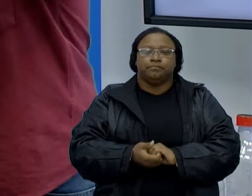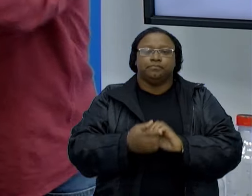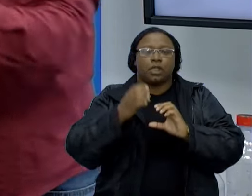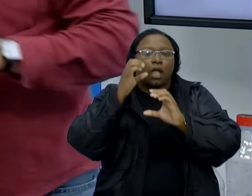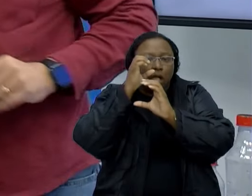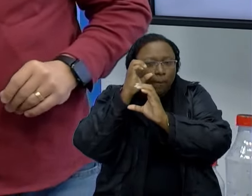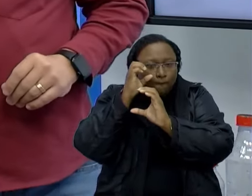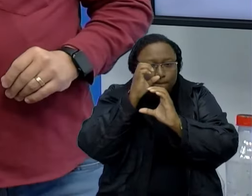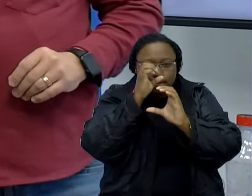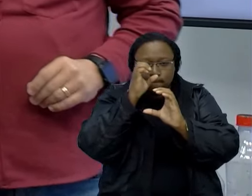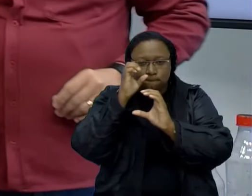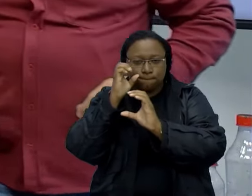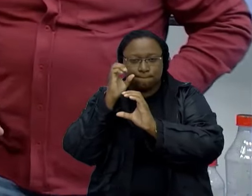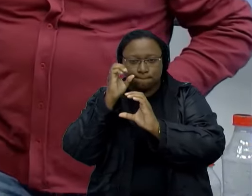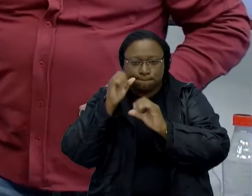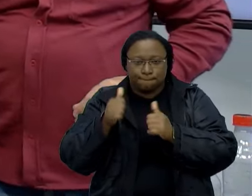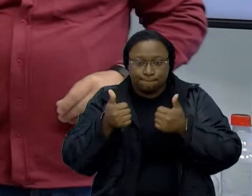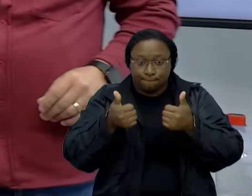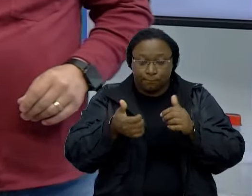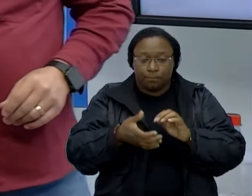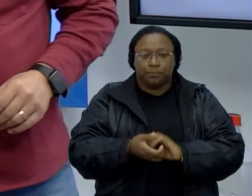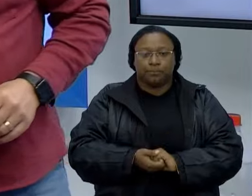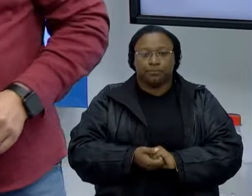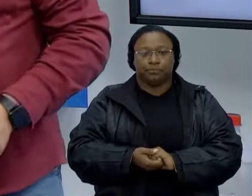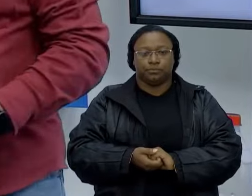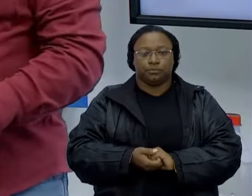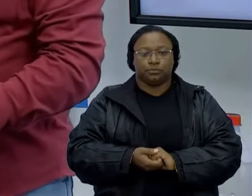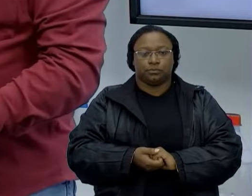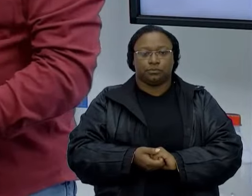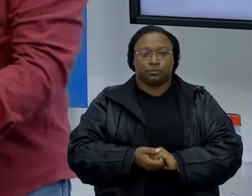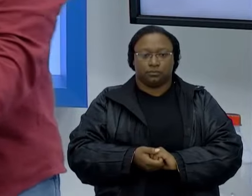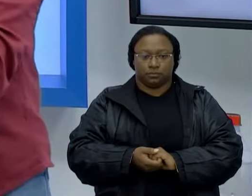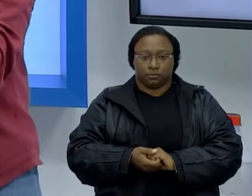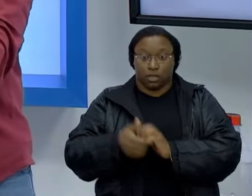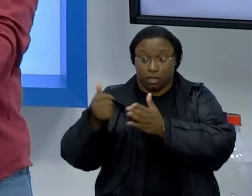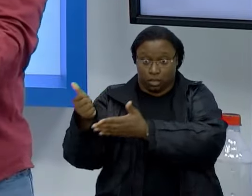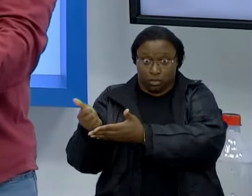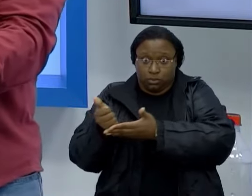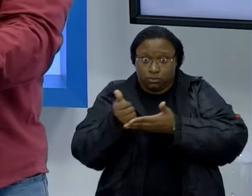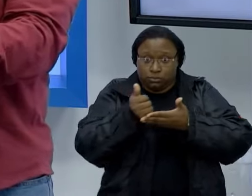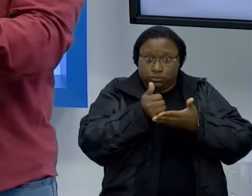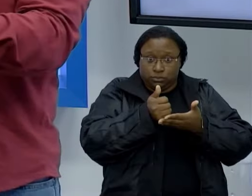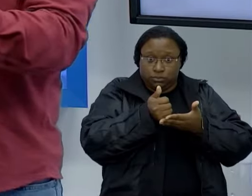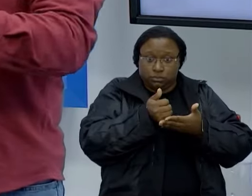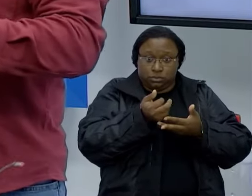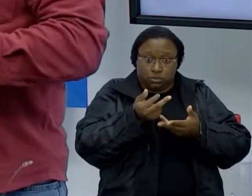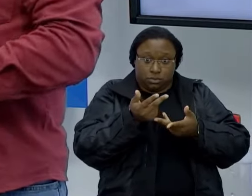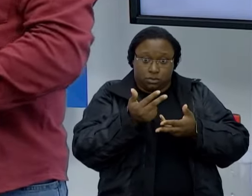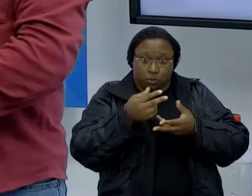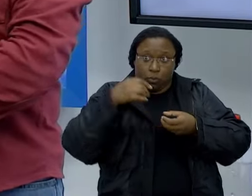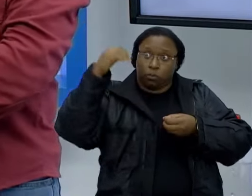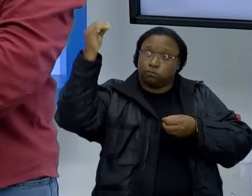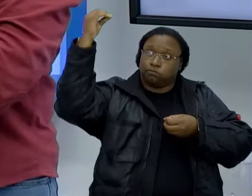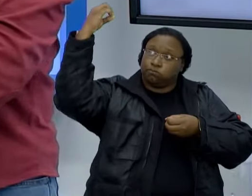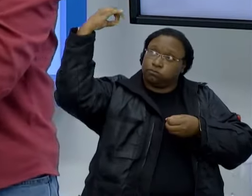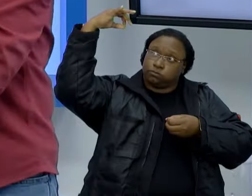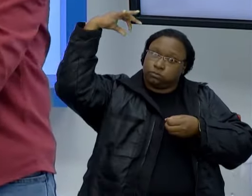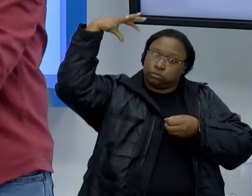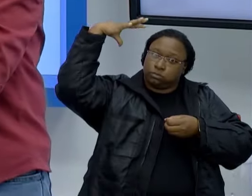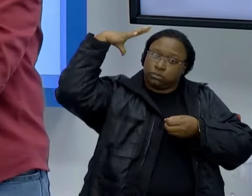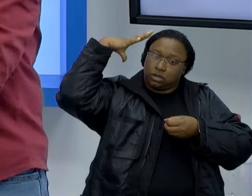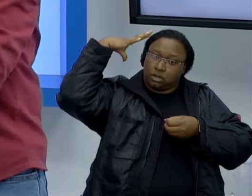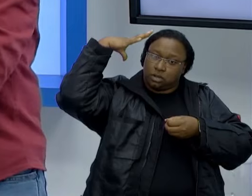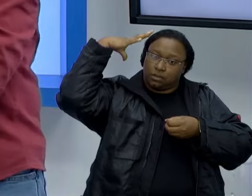pegar pra gente. Eu trouxe uma réplica aqui de uma lâmpada em escala